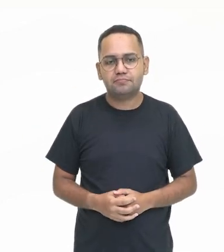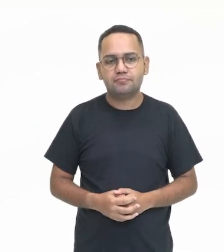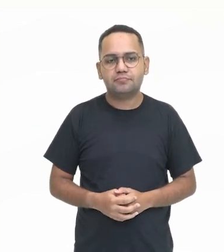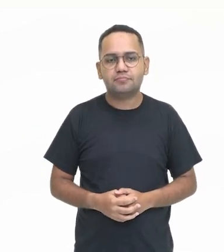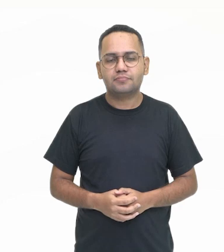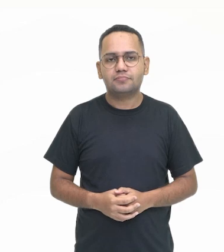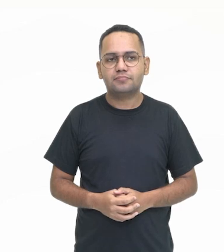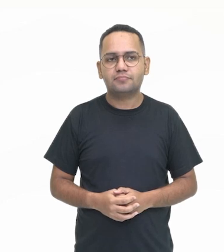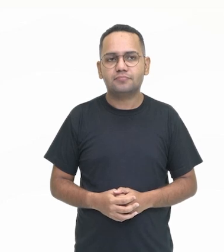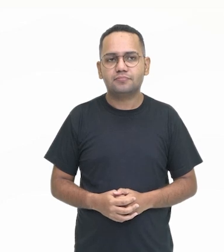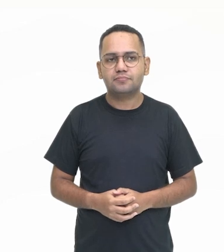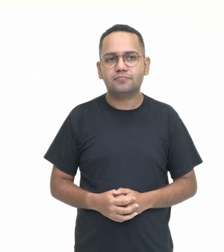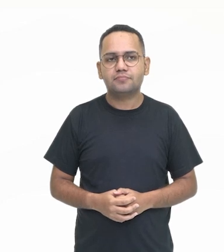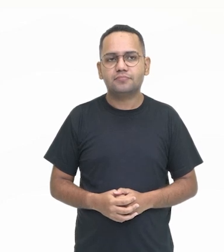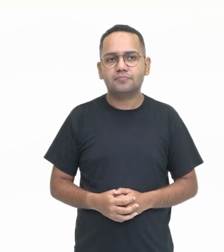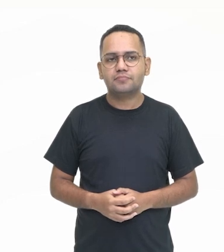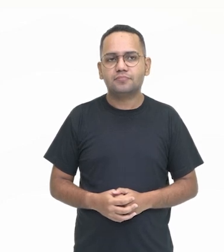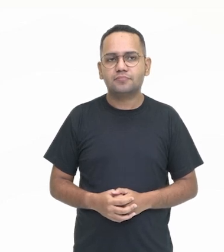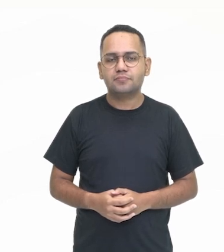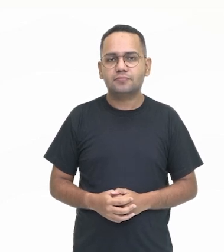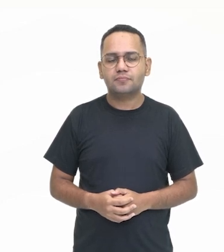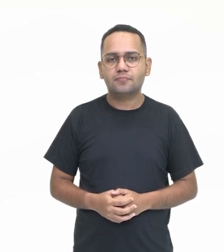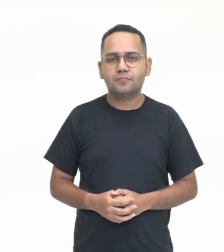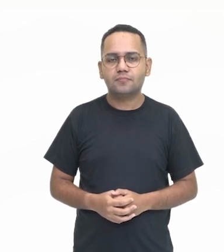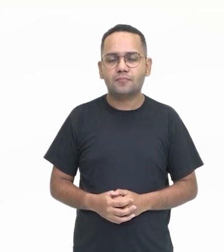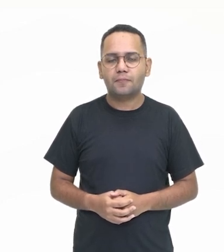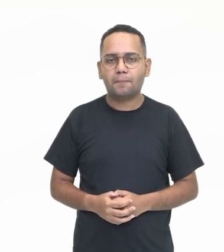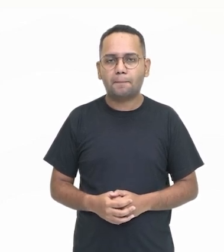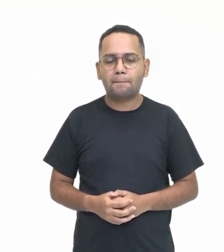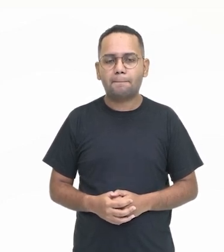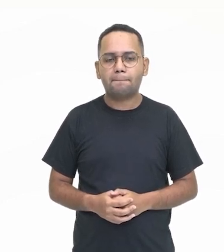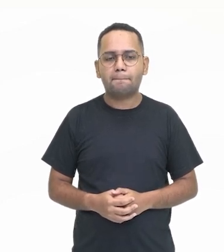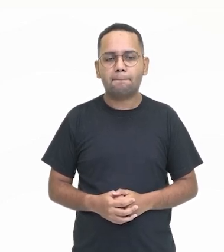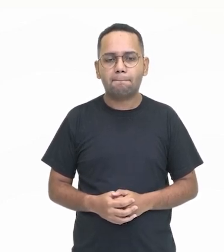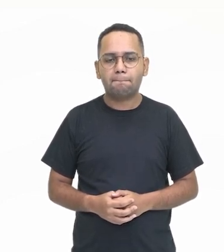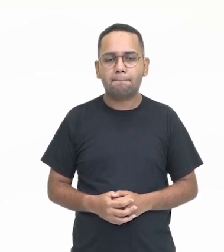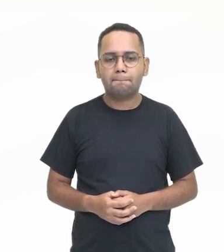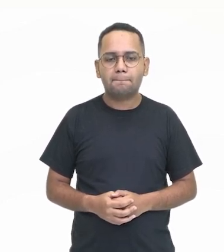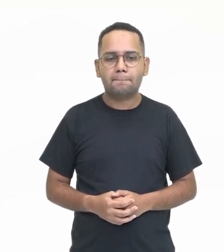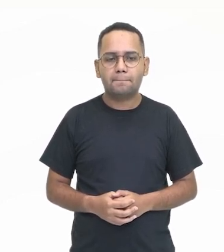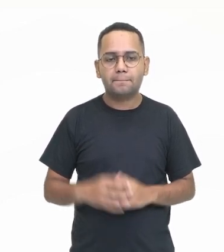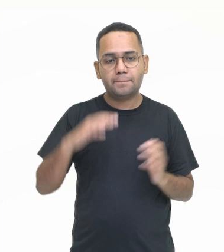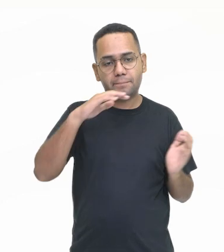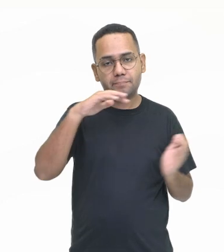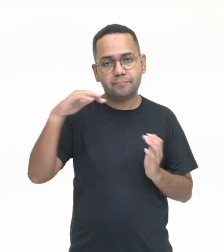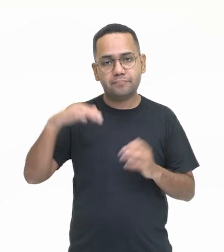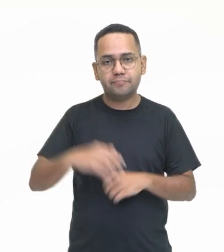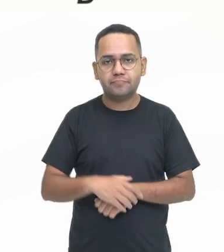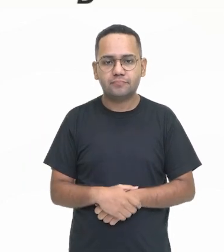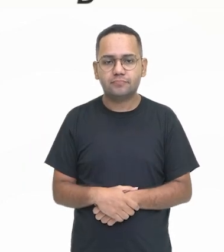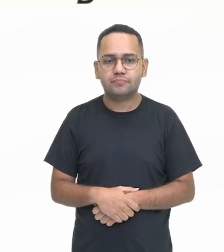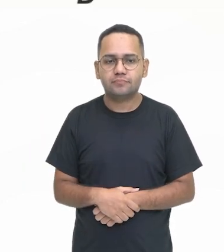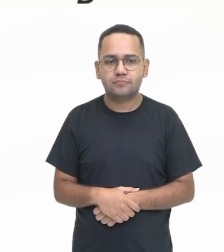dois pontos. Note também que, olha só, algumas informações adicionais, acompanhem comigo.